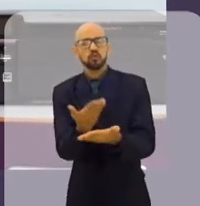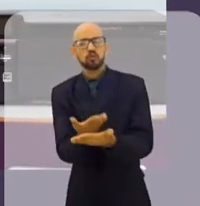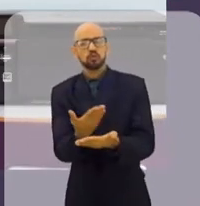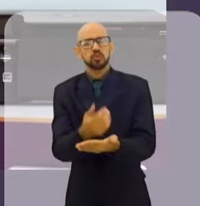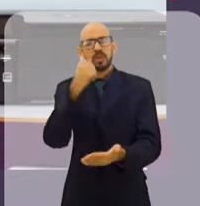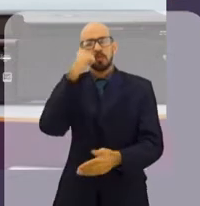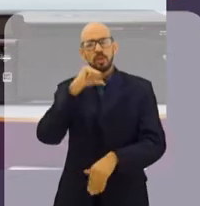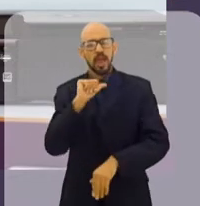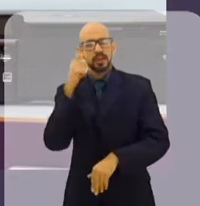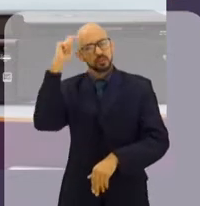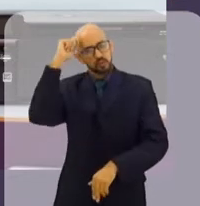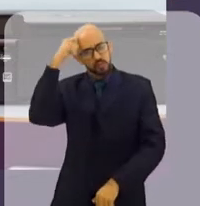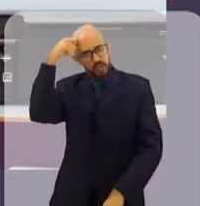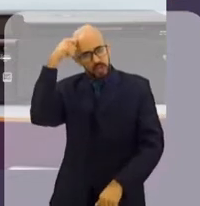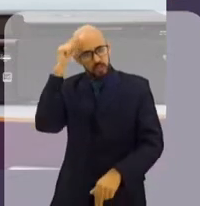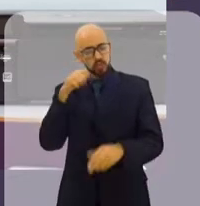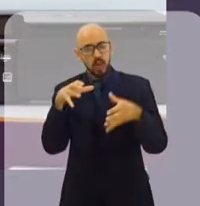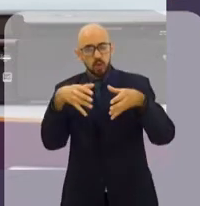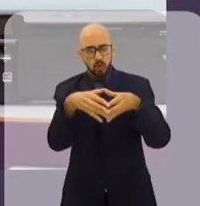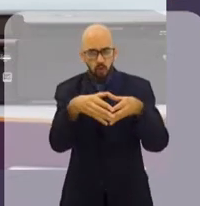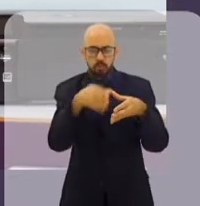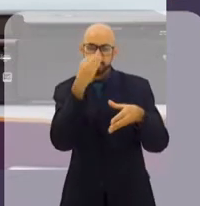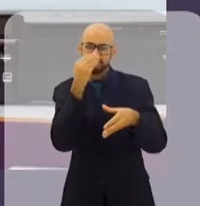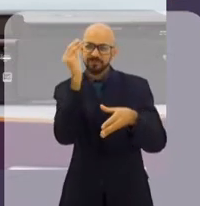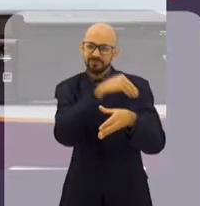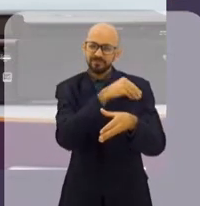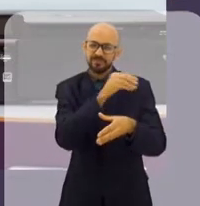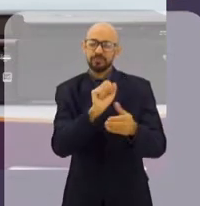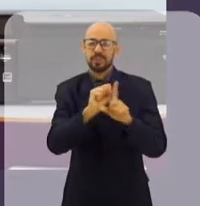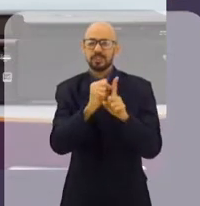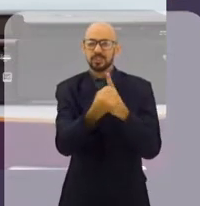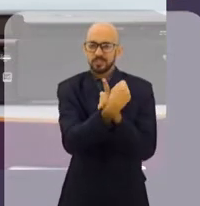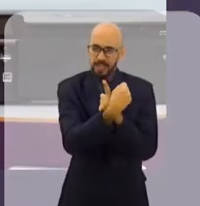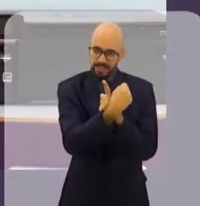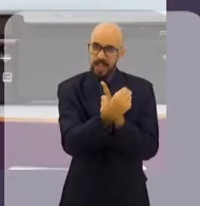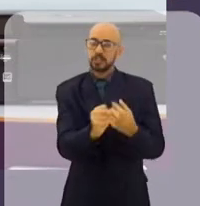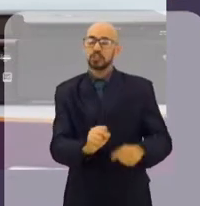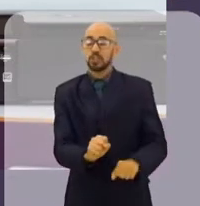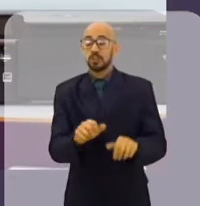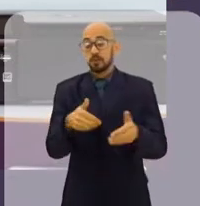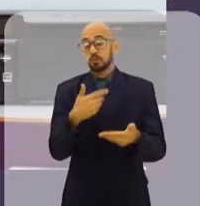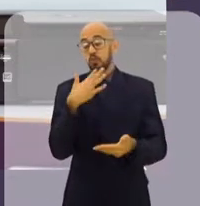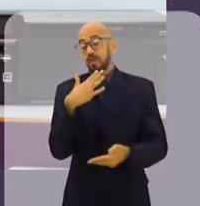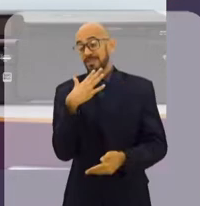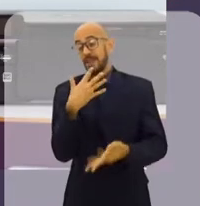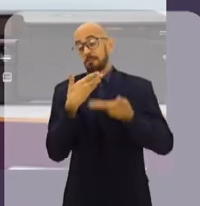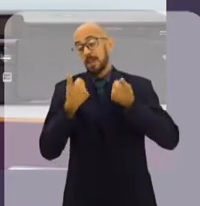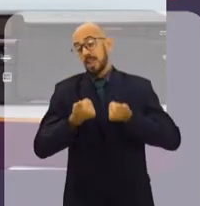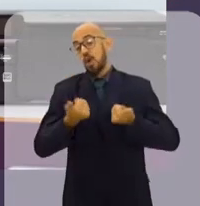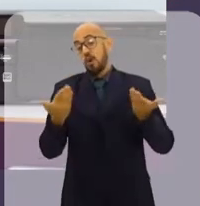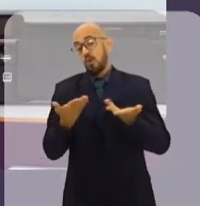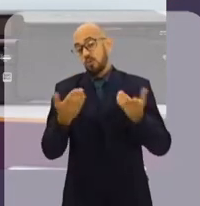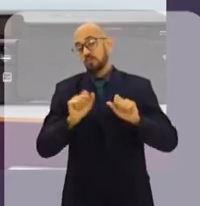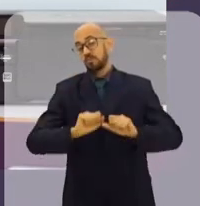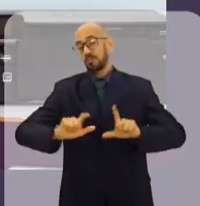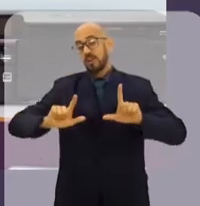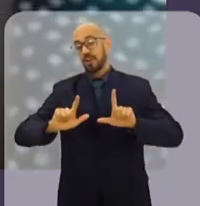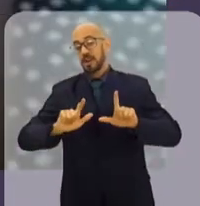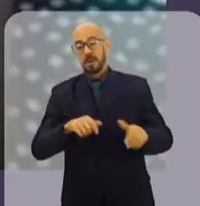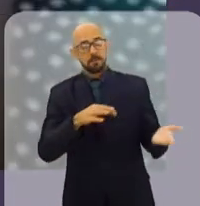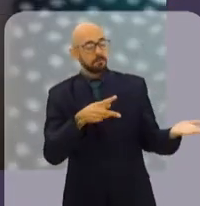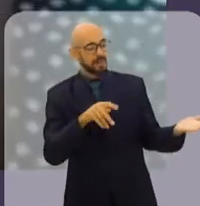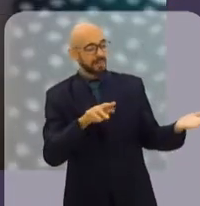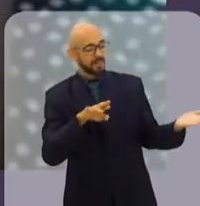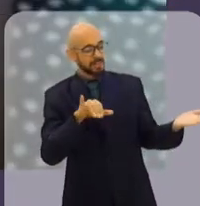segmentos historicamente excluídos e explorados pela sociedade. Vamos conhecer melhor esses estudos. No programa de hoje, eu converso